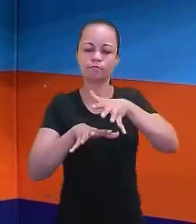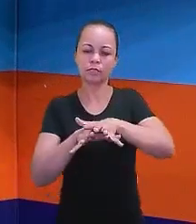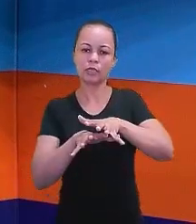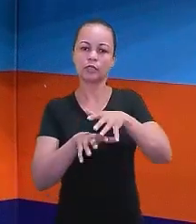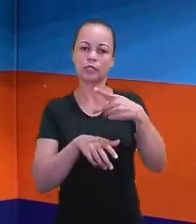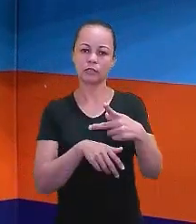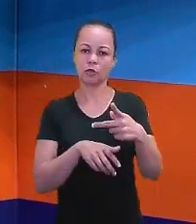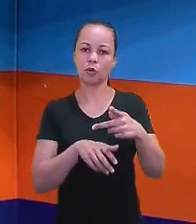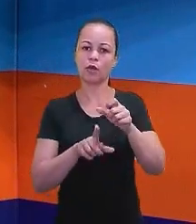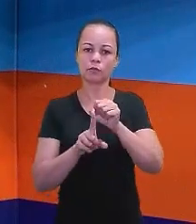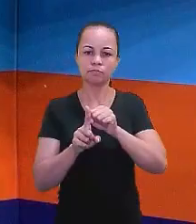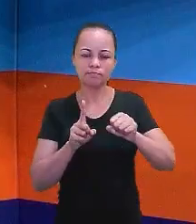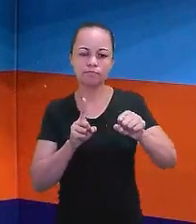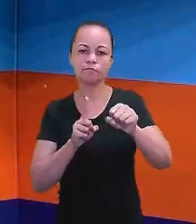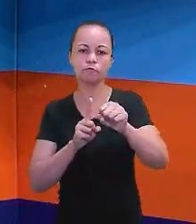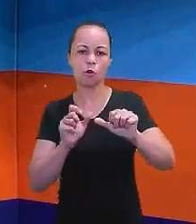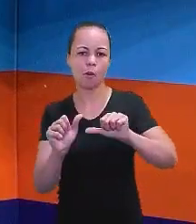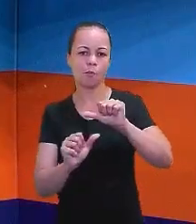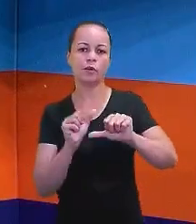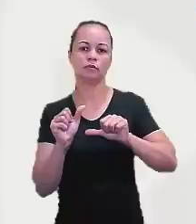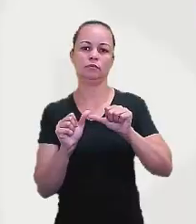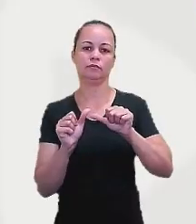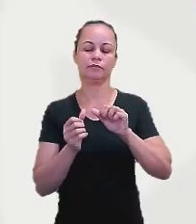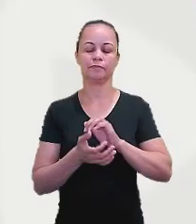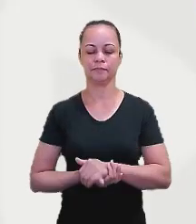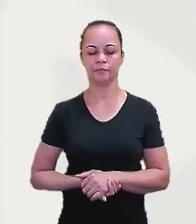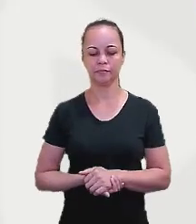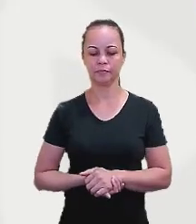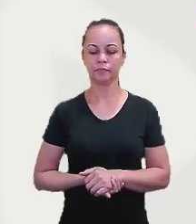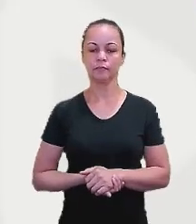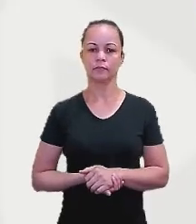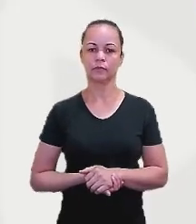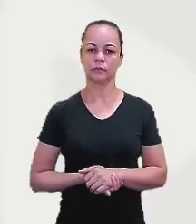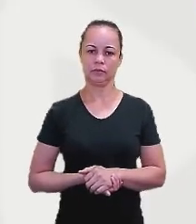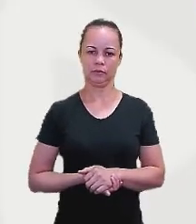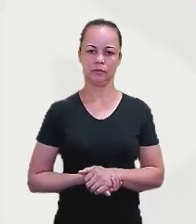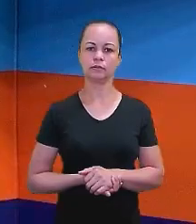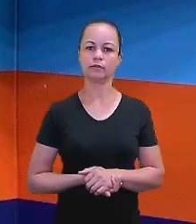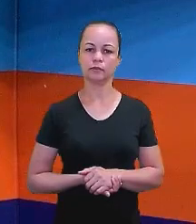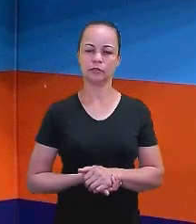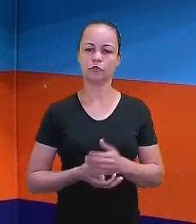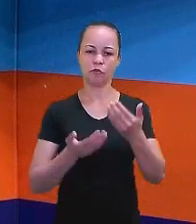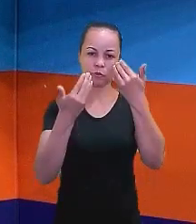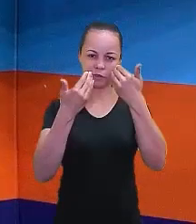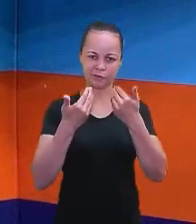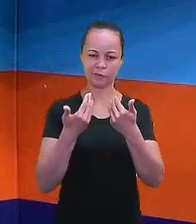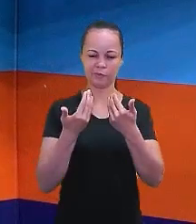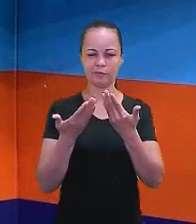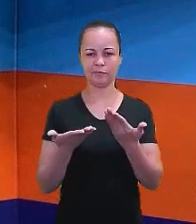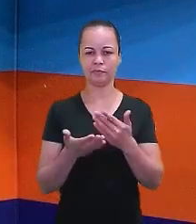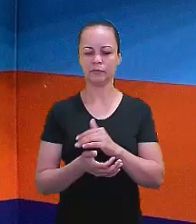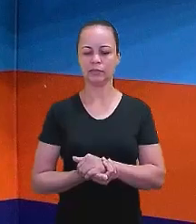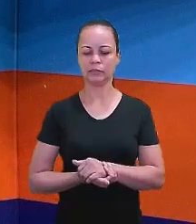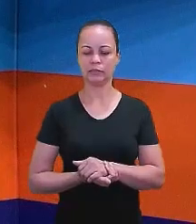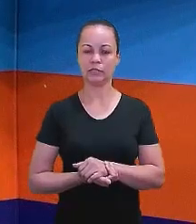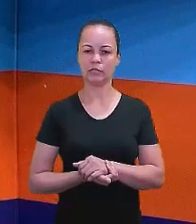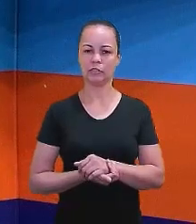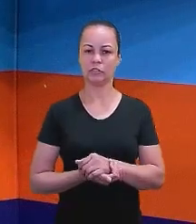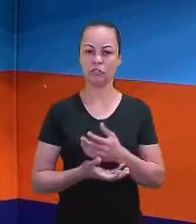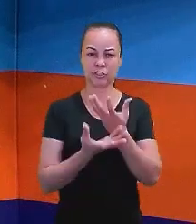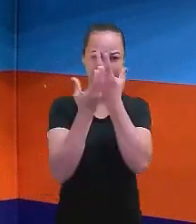transformação social. Dito tudo isso, já vou pedir para a produção, claro, volta aqui comigo de novo, produção. Eu não posso esquecer de